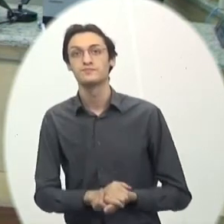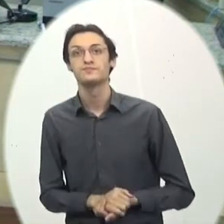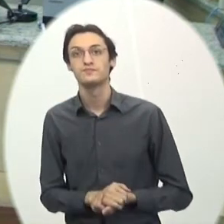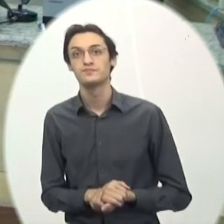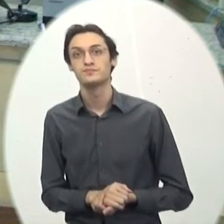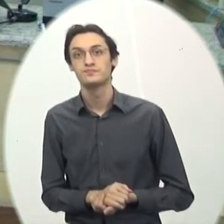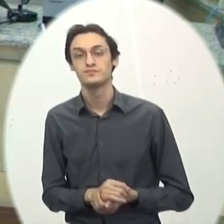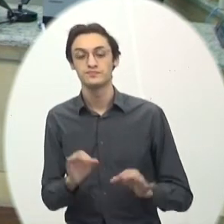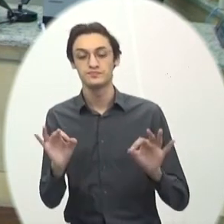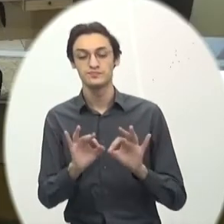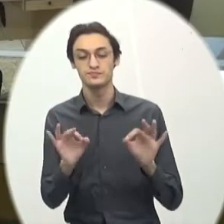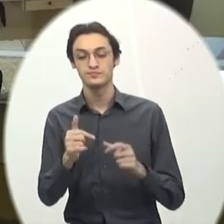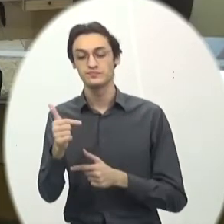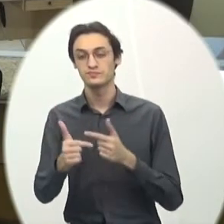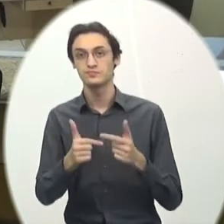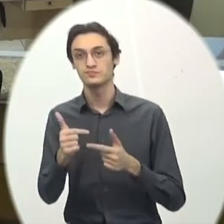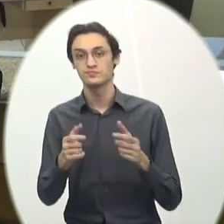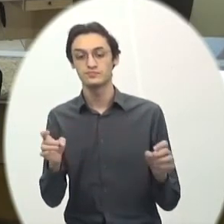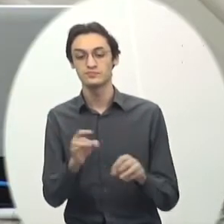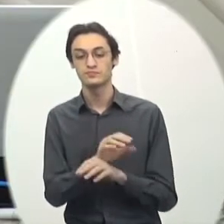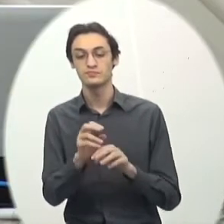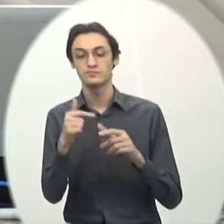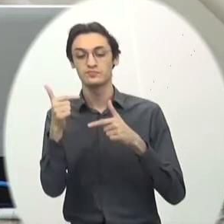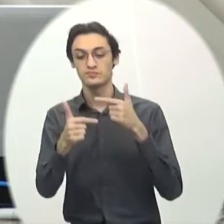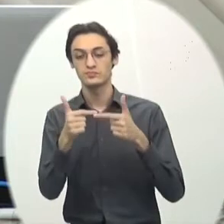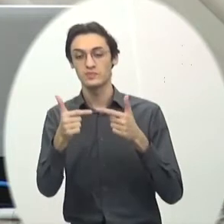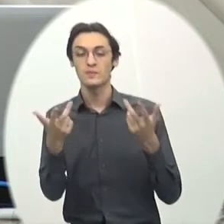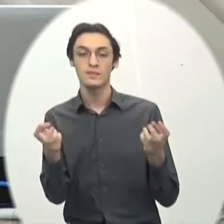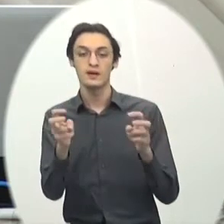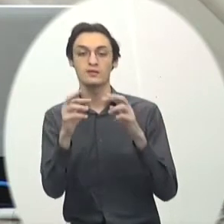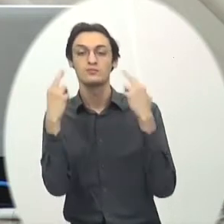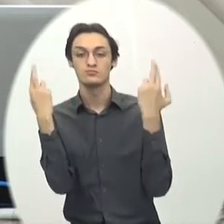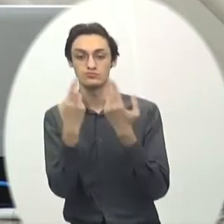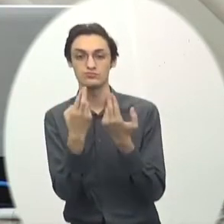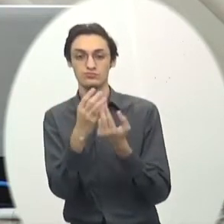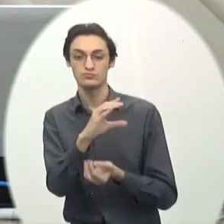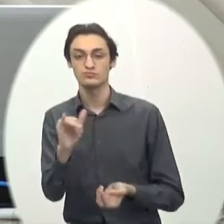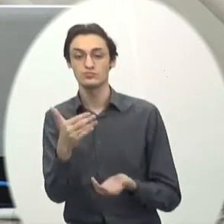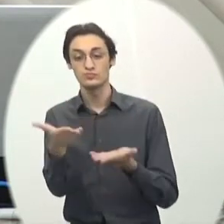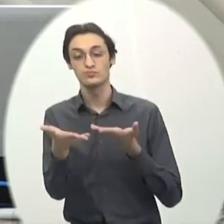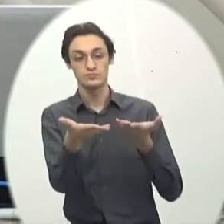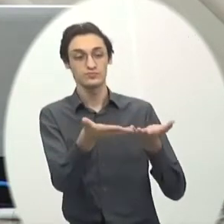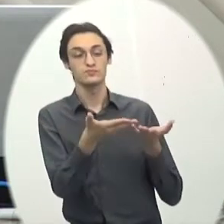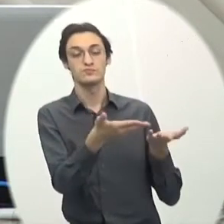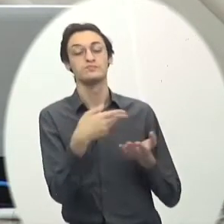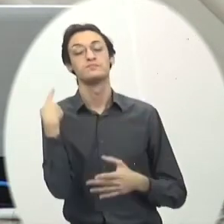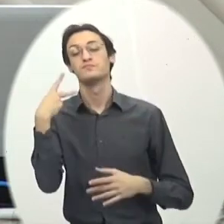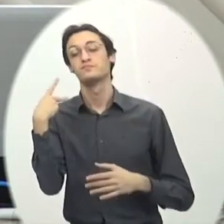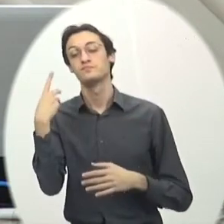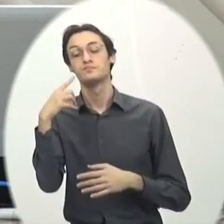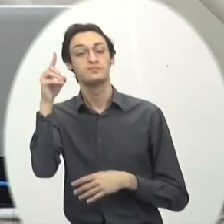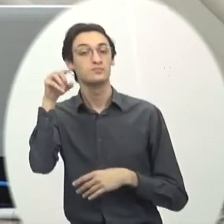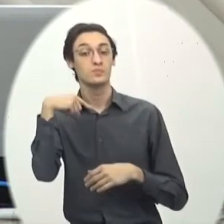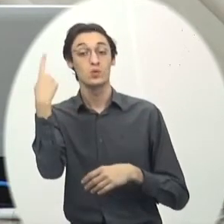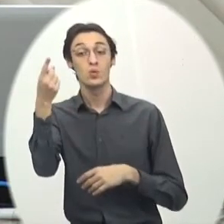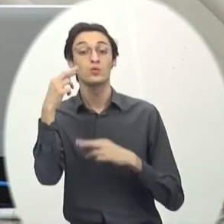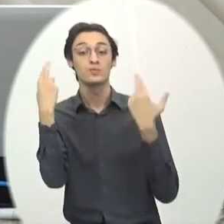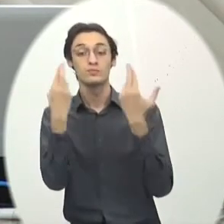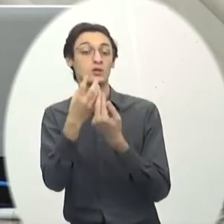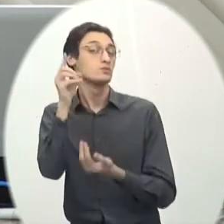Então, não havendo mais nada a tratar, encerramos os trabalhos da presente reunião, convocando os senhores vereadores para a próxima